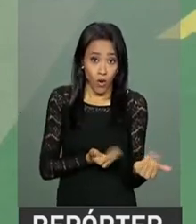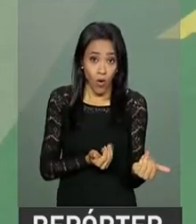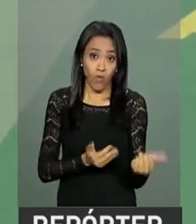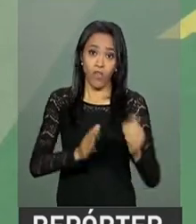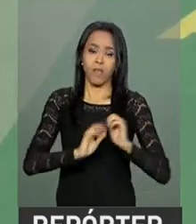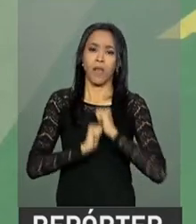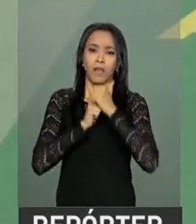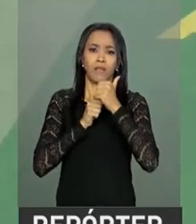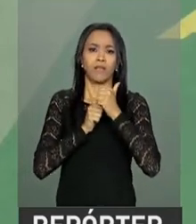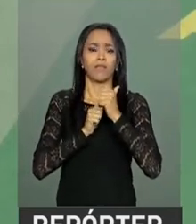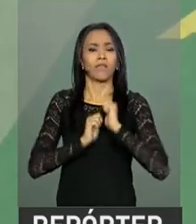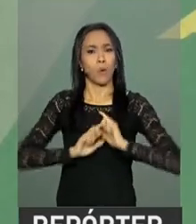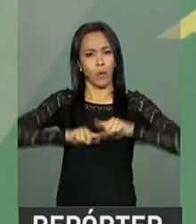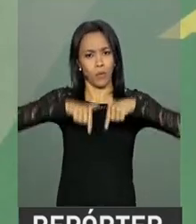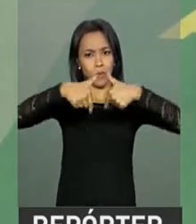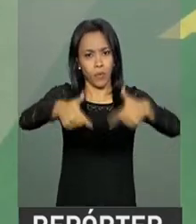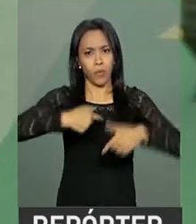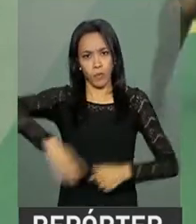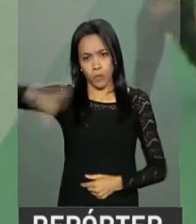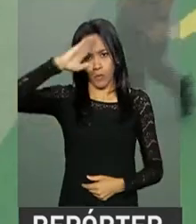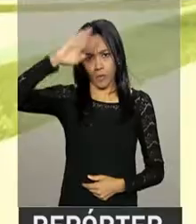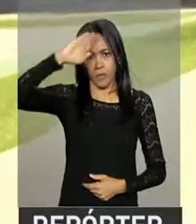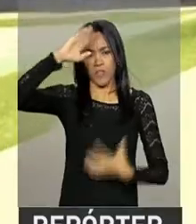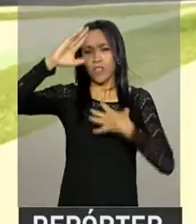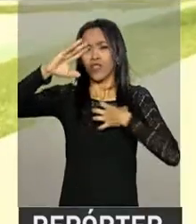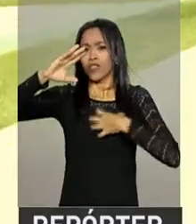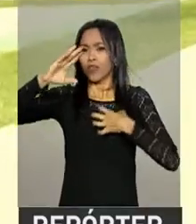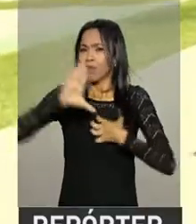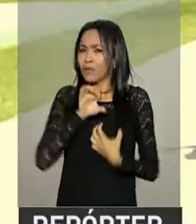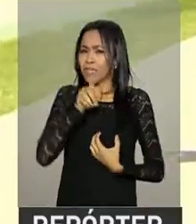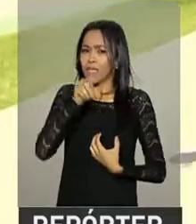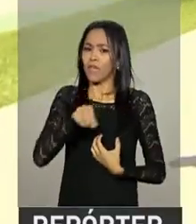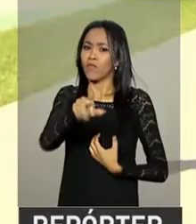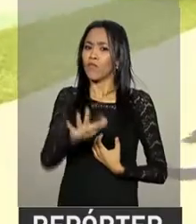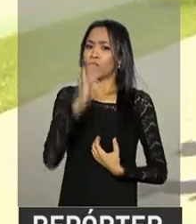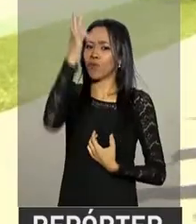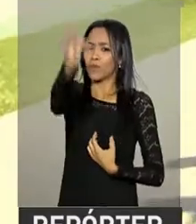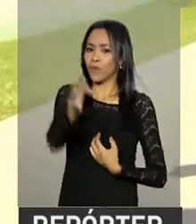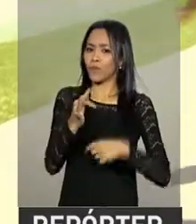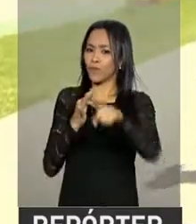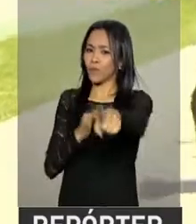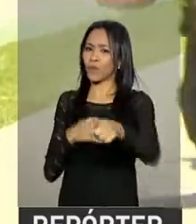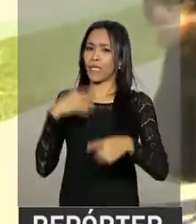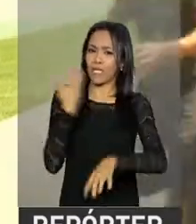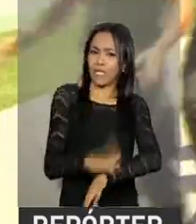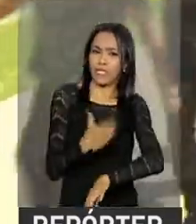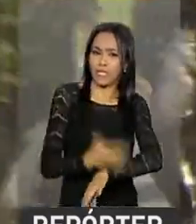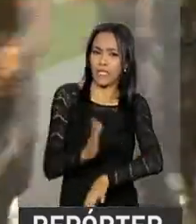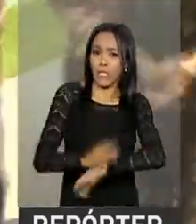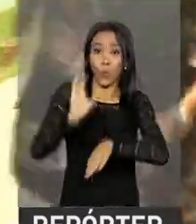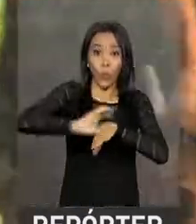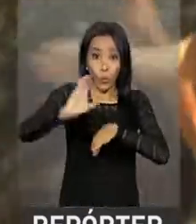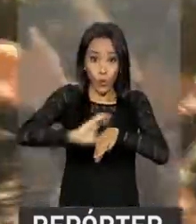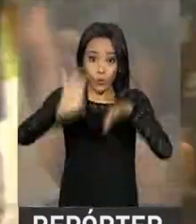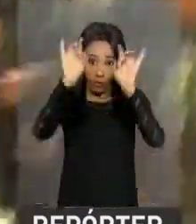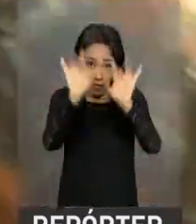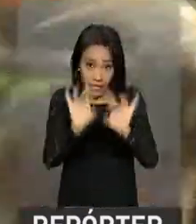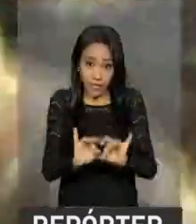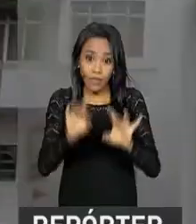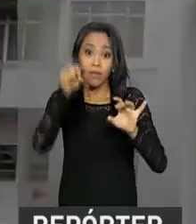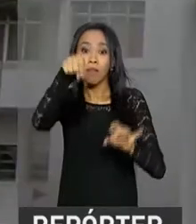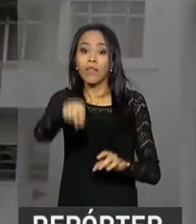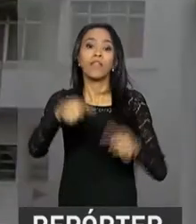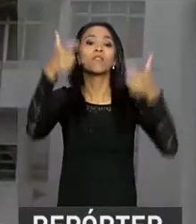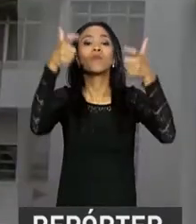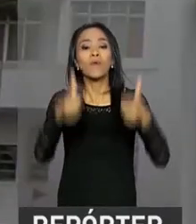as Forças Armadas falou alto desde cedo. São futuros sargentos que agora fazem cursos de especialização nessa escola